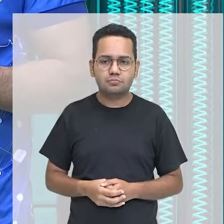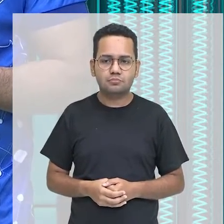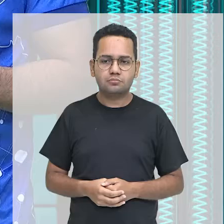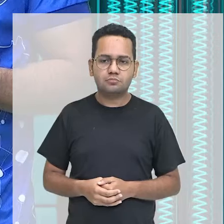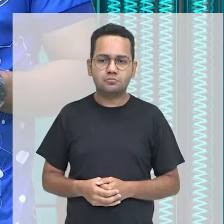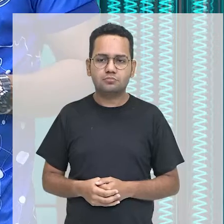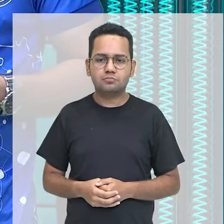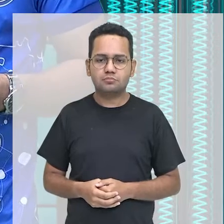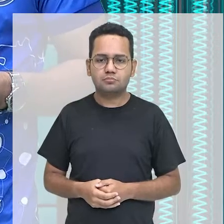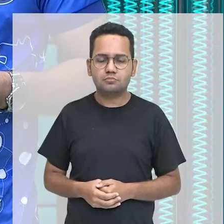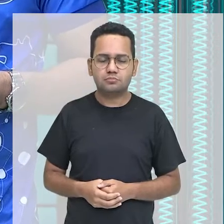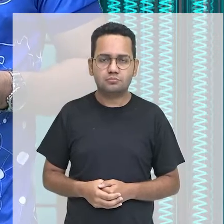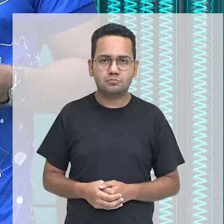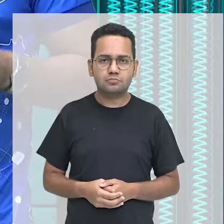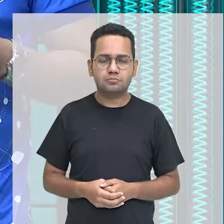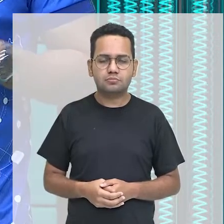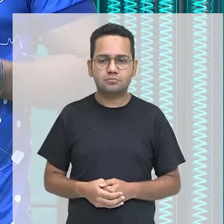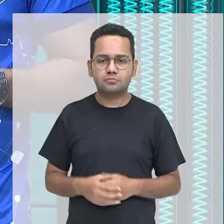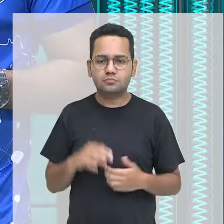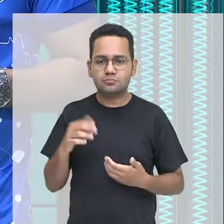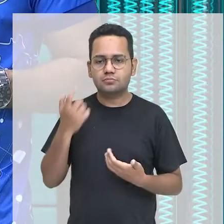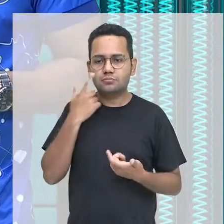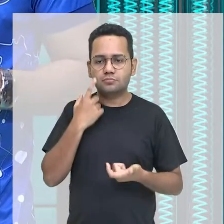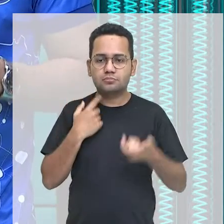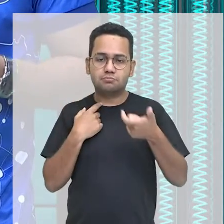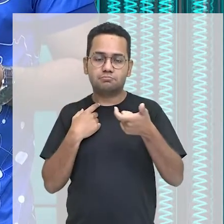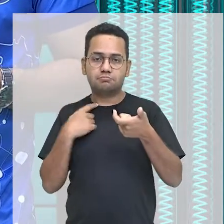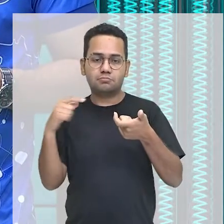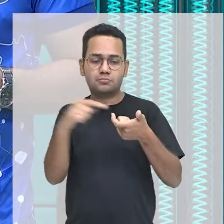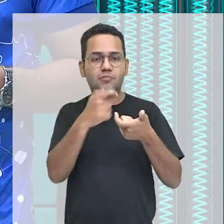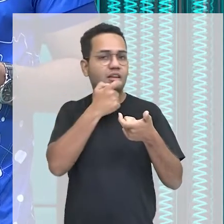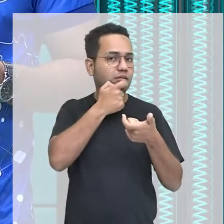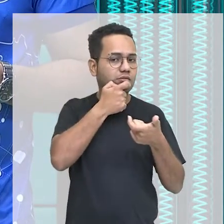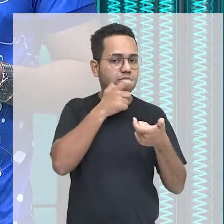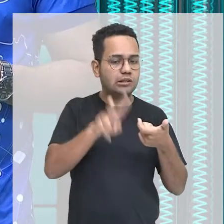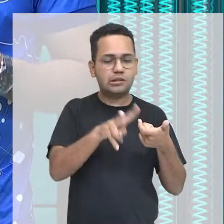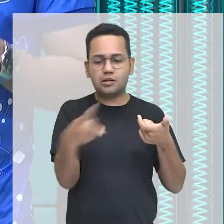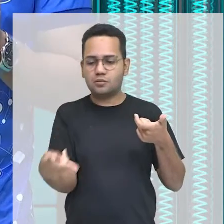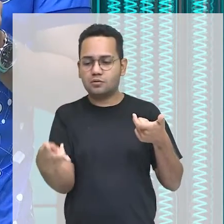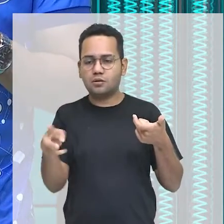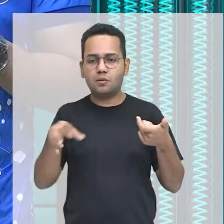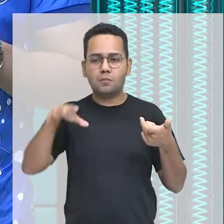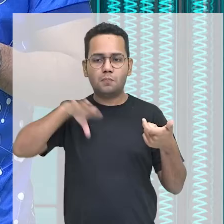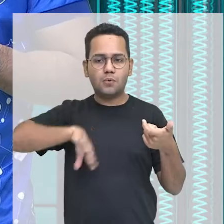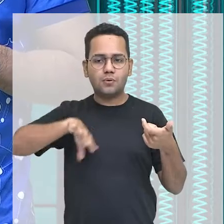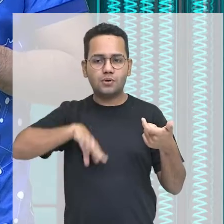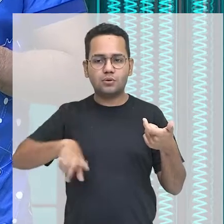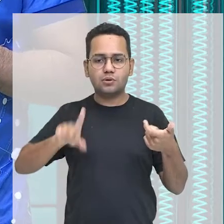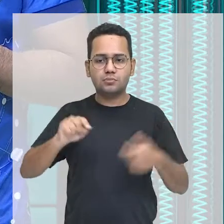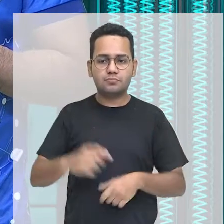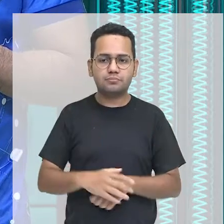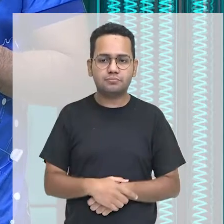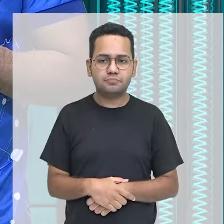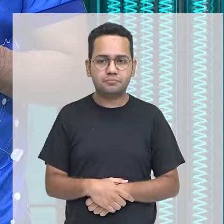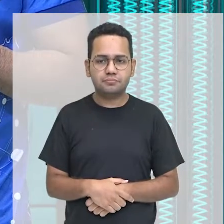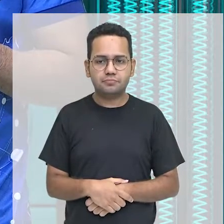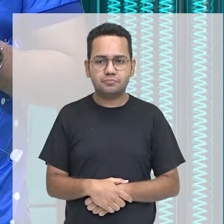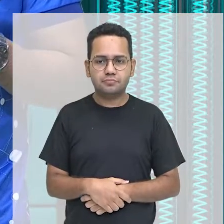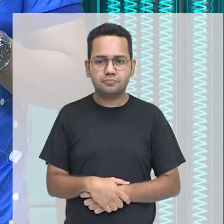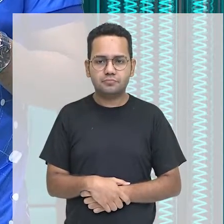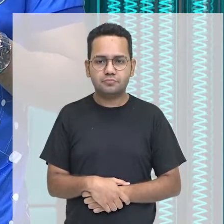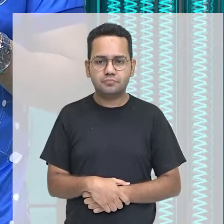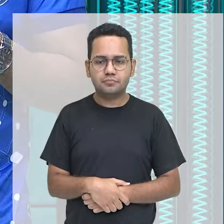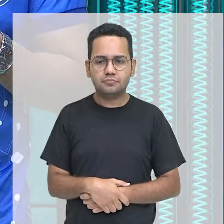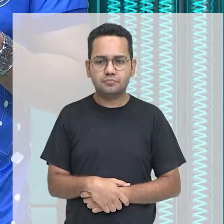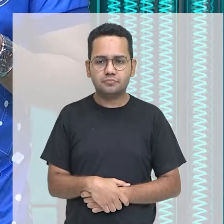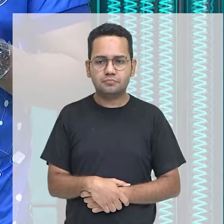são todos verbos modais. Então, primeiro, should. Should significa, ele vai, na verdade, se relacionar com o verbo principal, ele vai